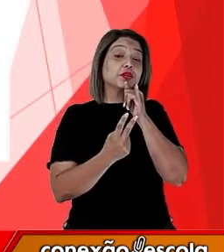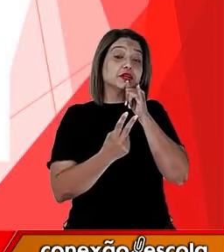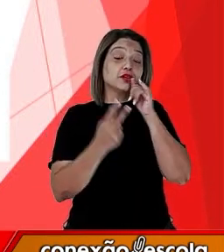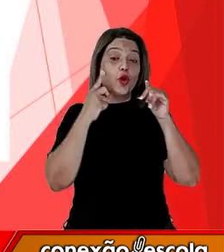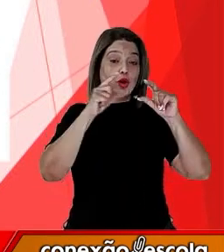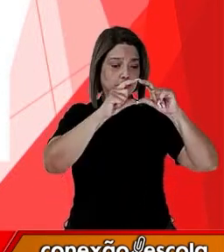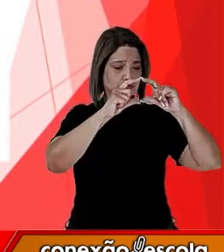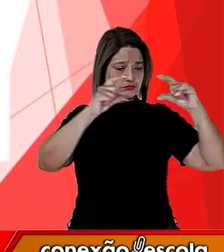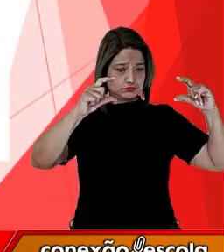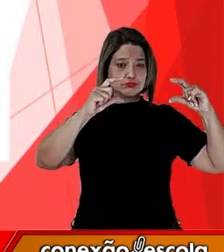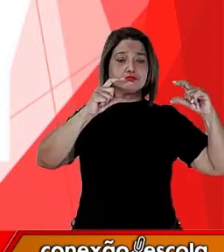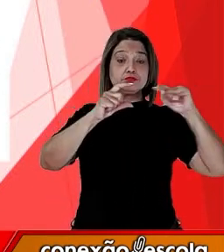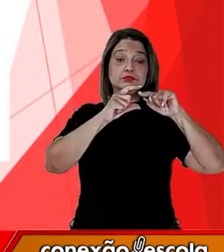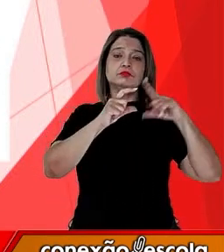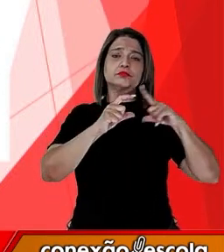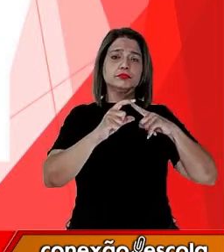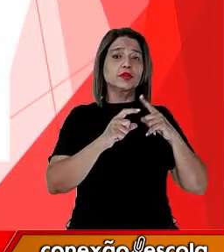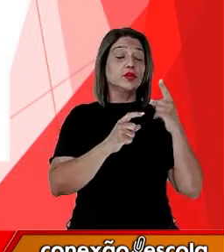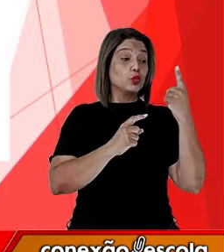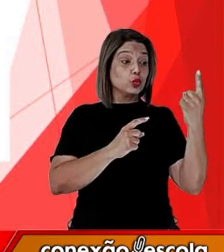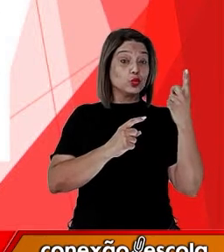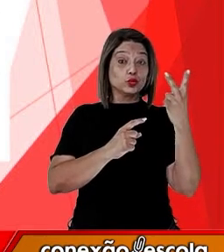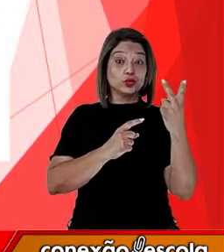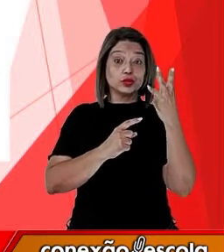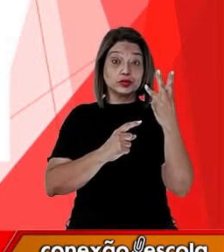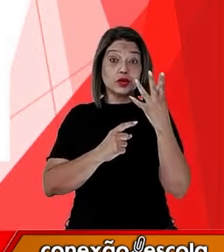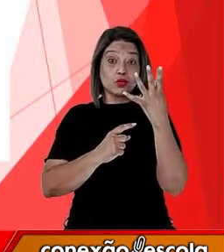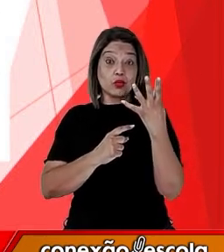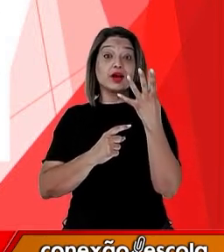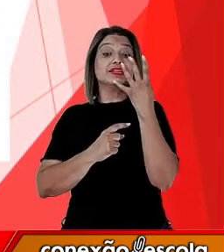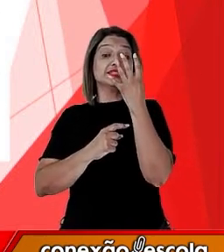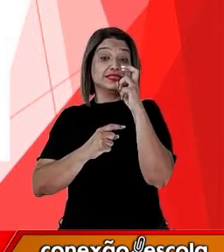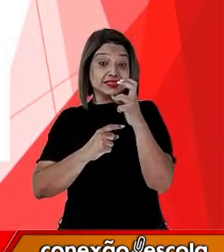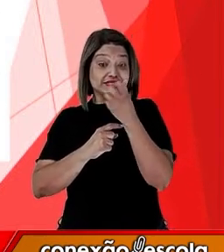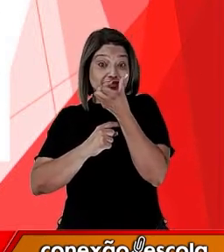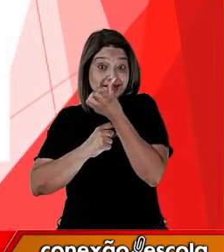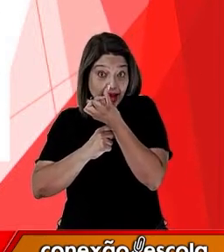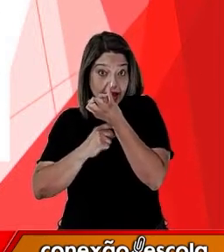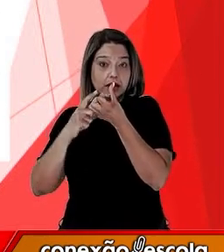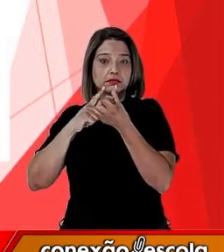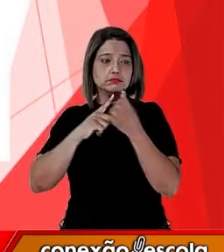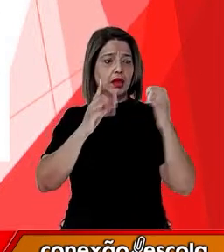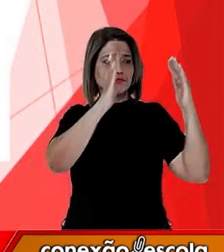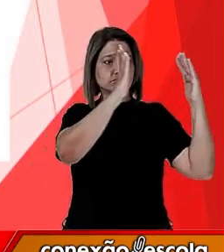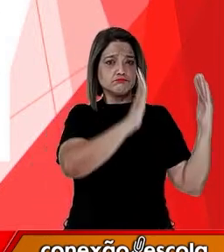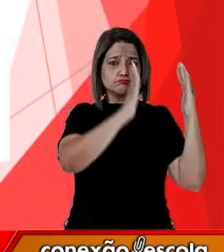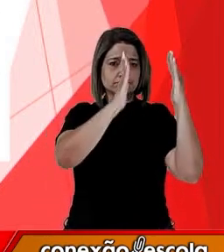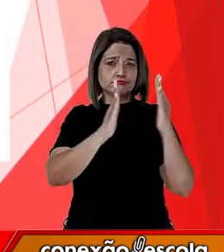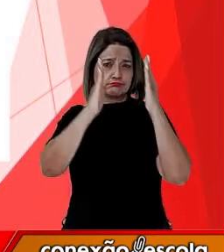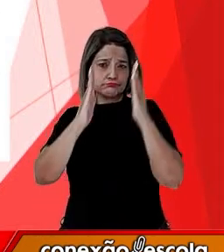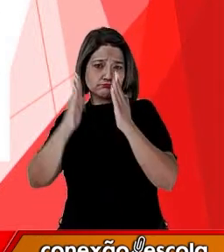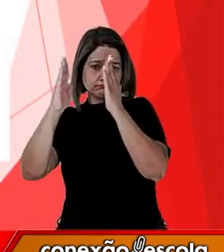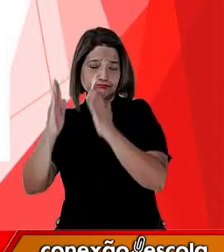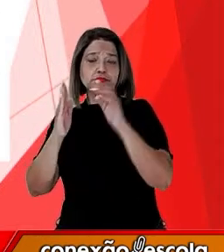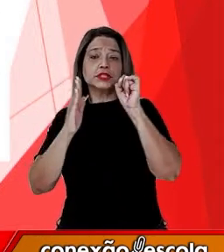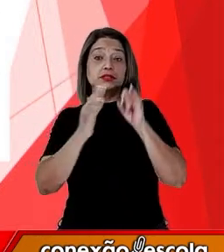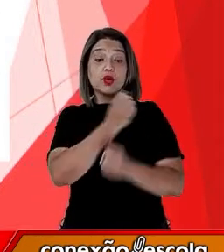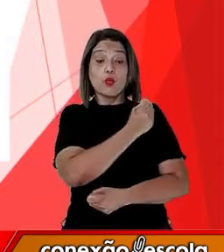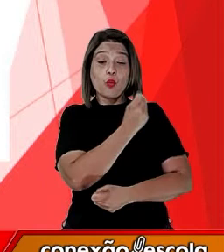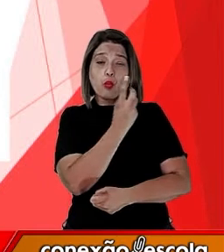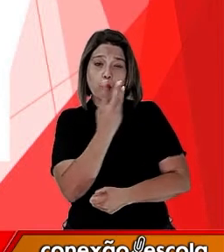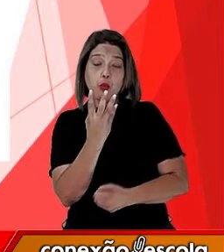1, 2, 3, 4, 5, 6 lados de quadradinhos. Aqui, se você contar, você vai ver que